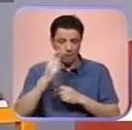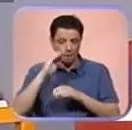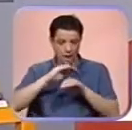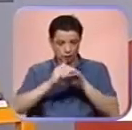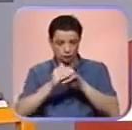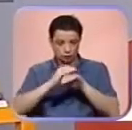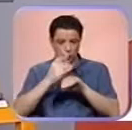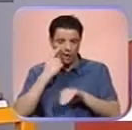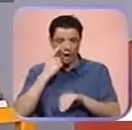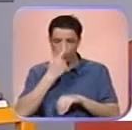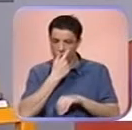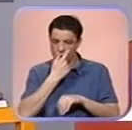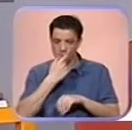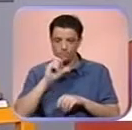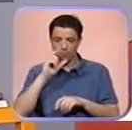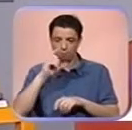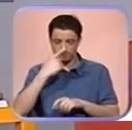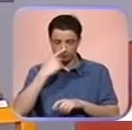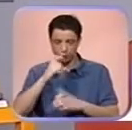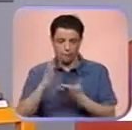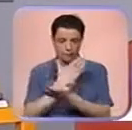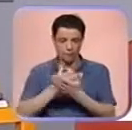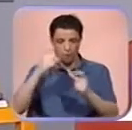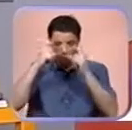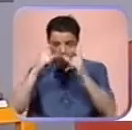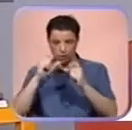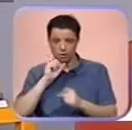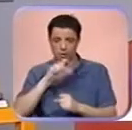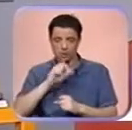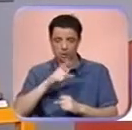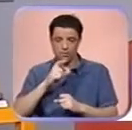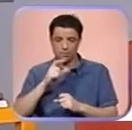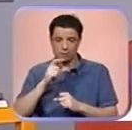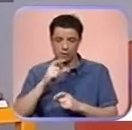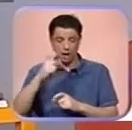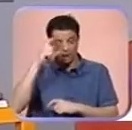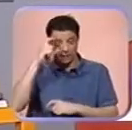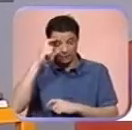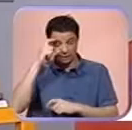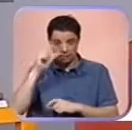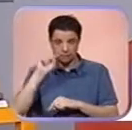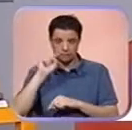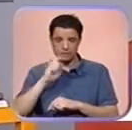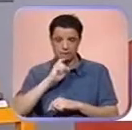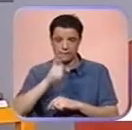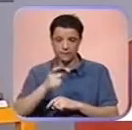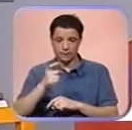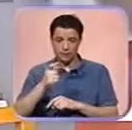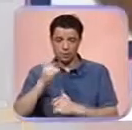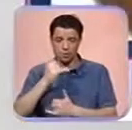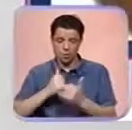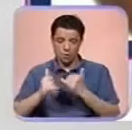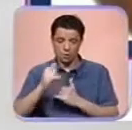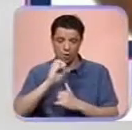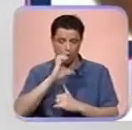resultado, sim. Para a pessoa poder depois ficar sem óculos, podemos recorrer ao uso de lentes intraoculares, que estão indicadas sobretudo quando a córnea